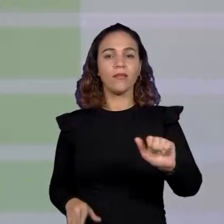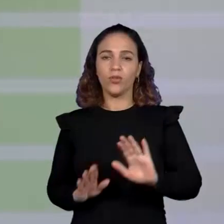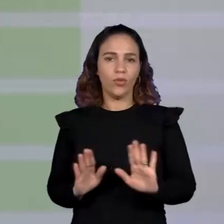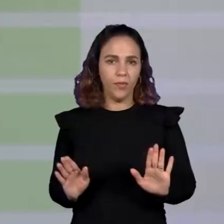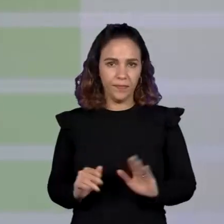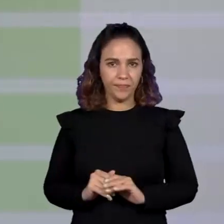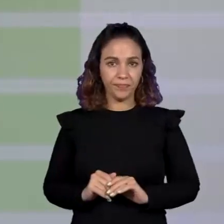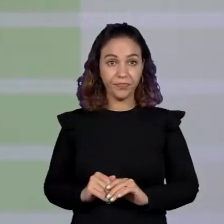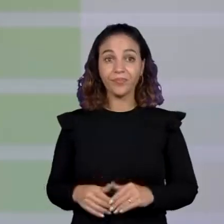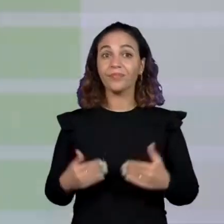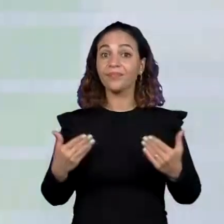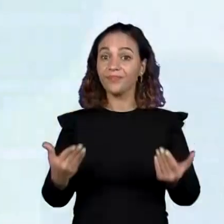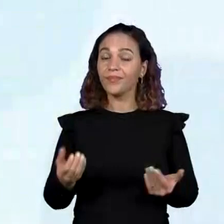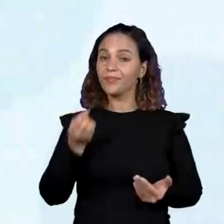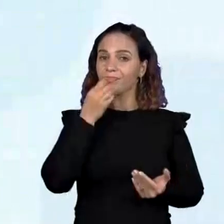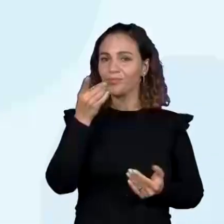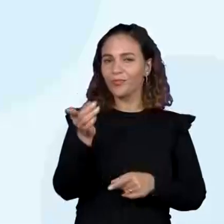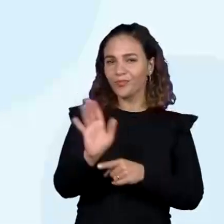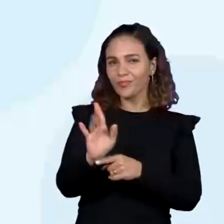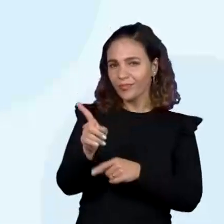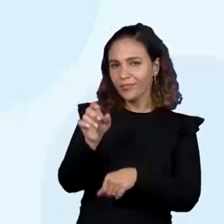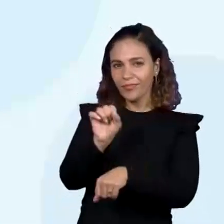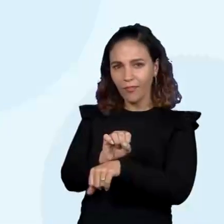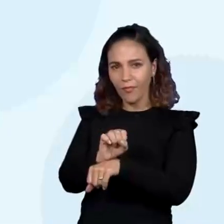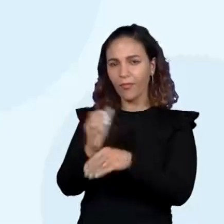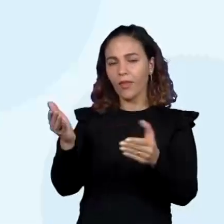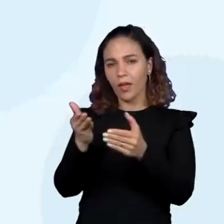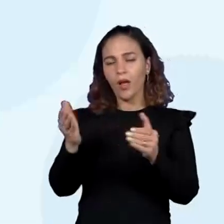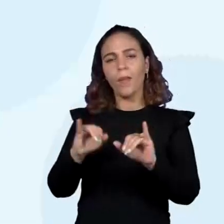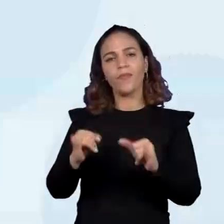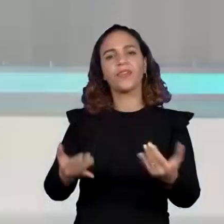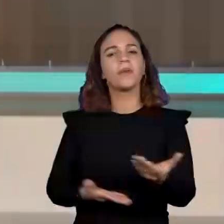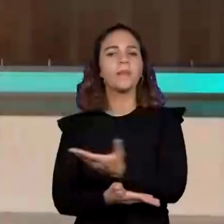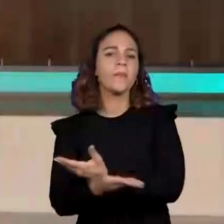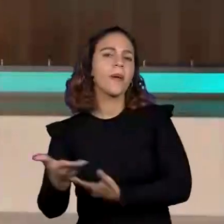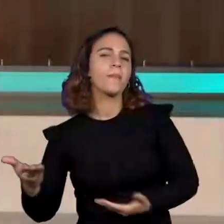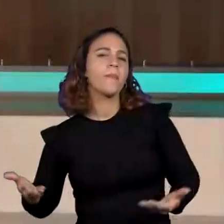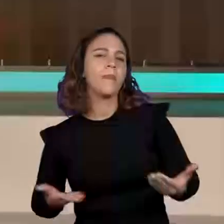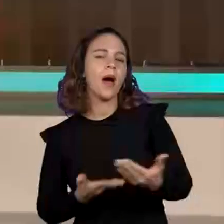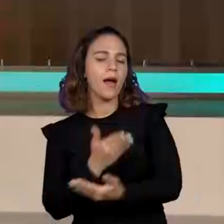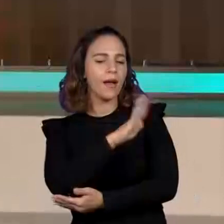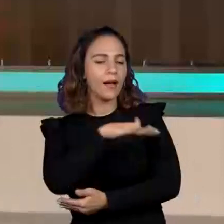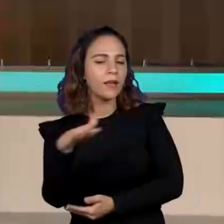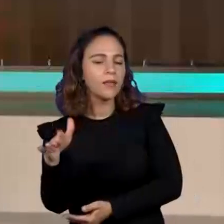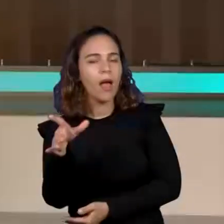legal que vocês possam pausar este vídeo também e compartilhar com as crianças.